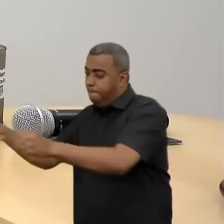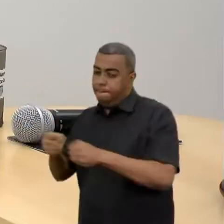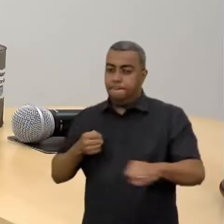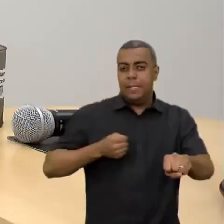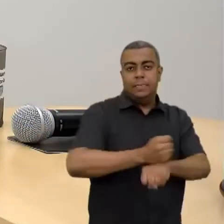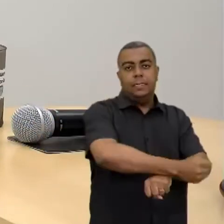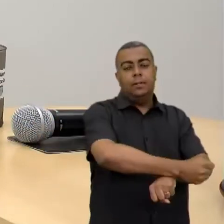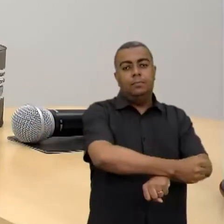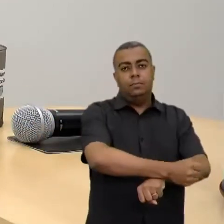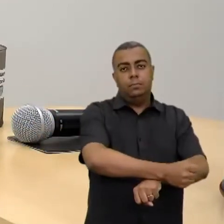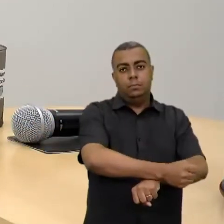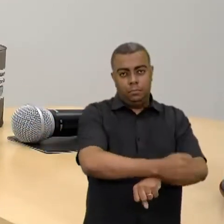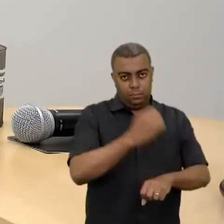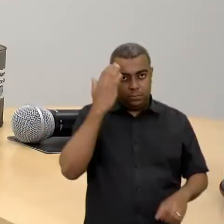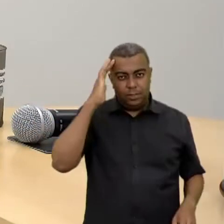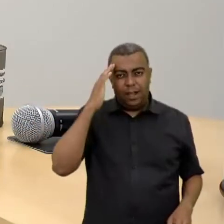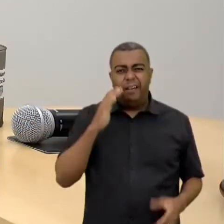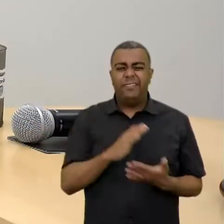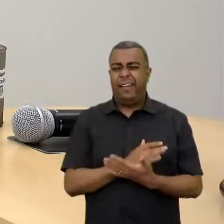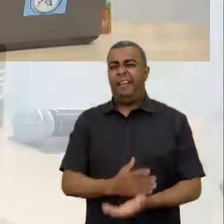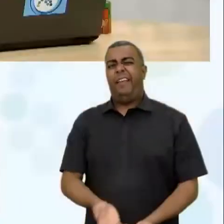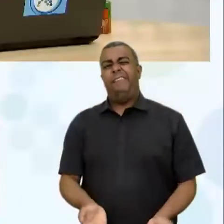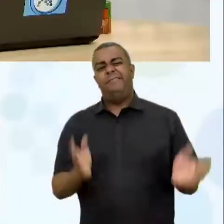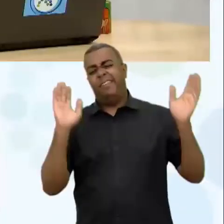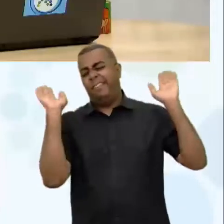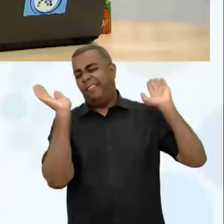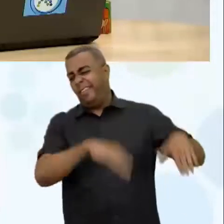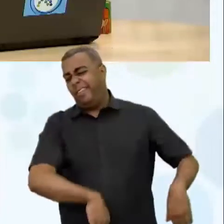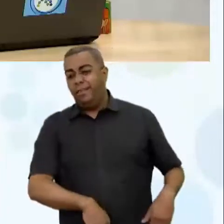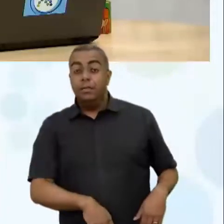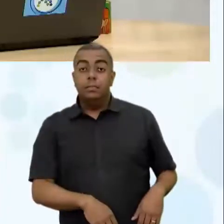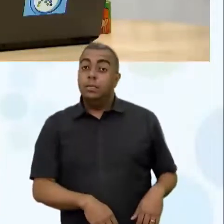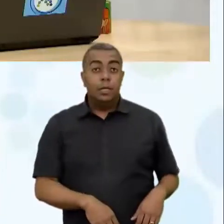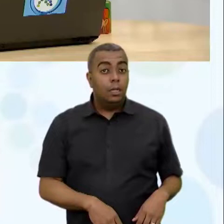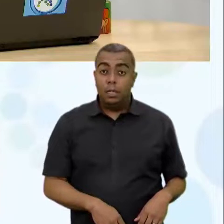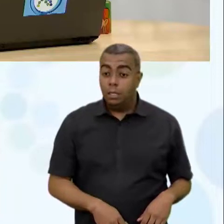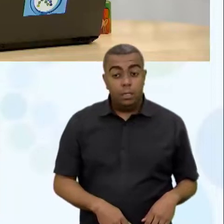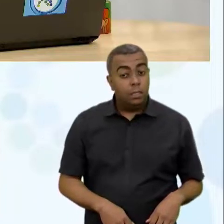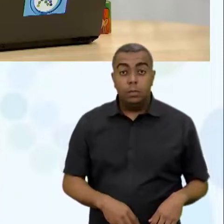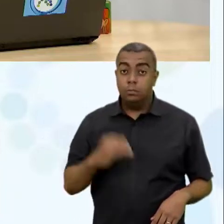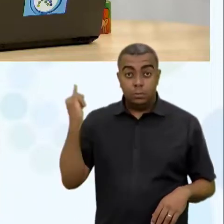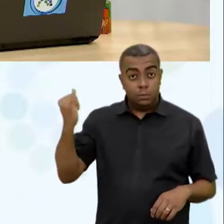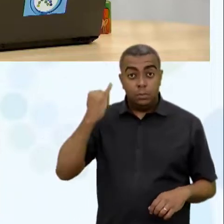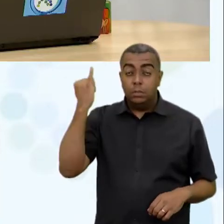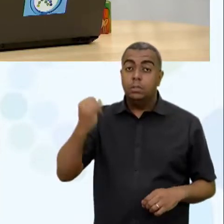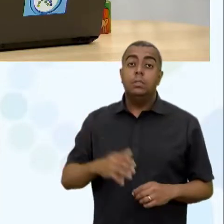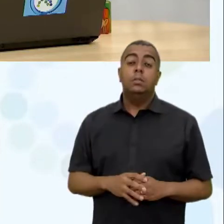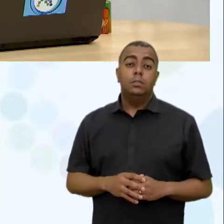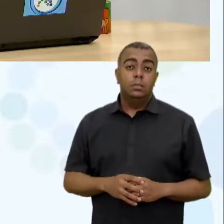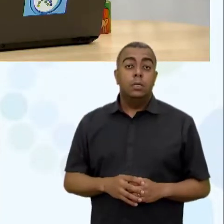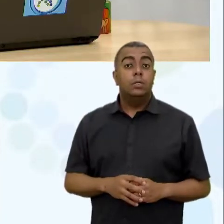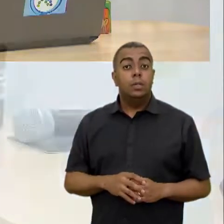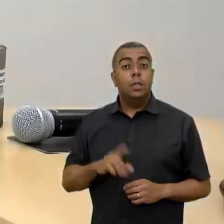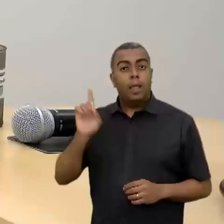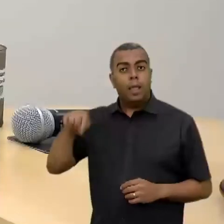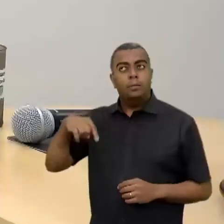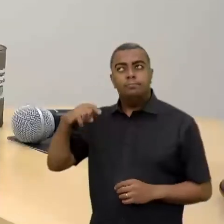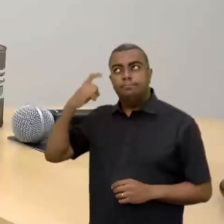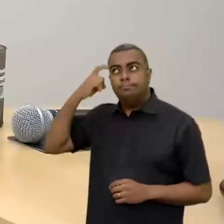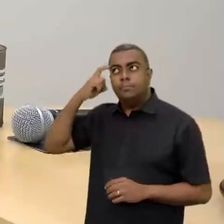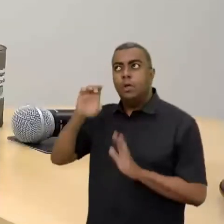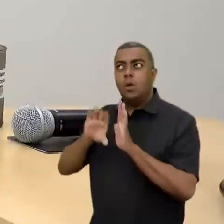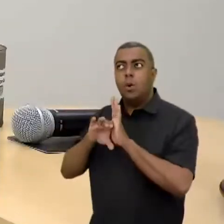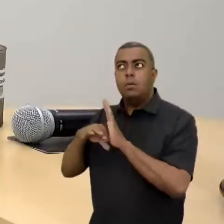por esse sentido. Muita gente fala que é mimimi, que é bobeira, mas não é não, porque tudo isso aí traz junto todo um conceito,